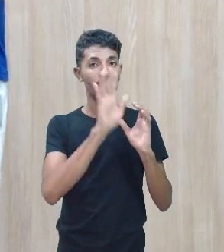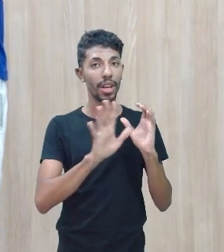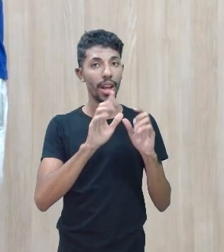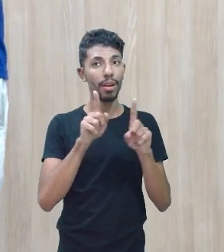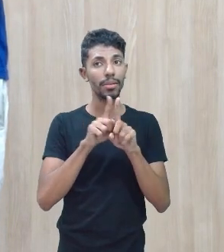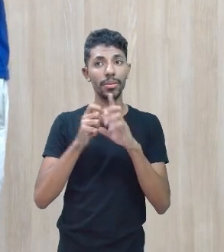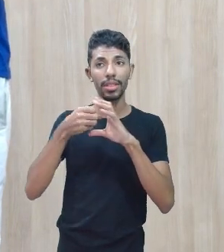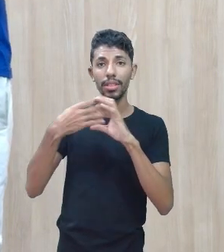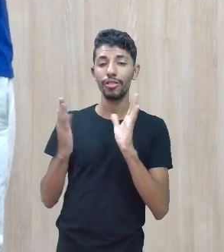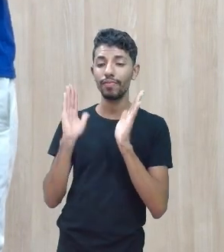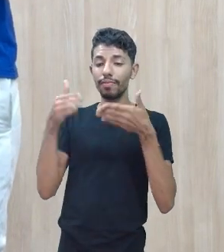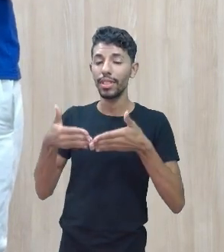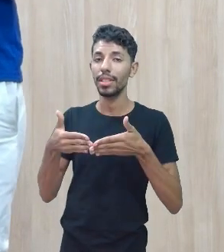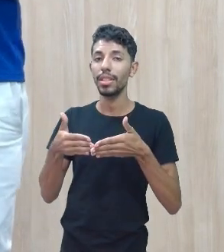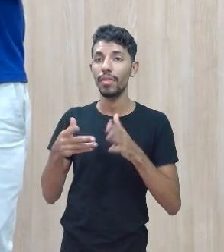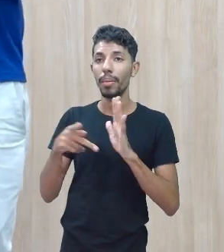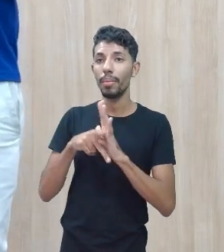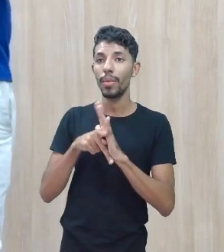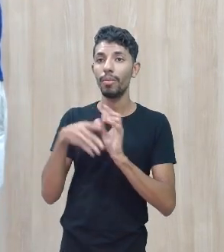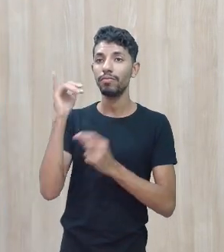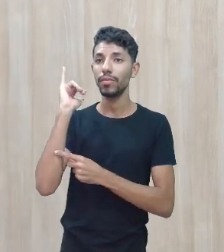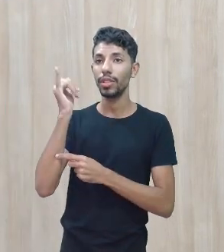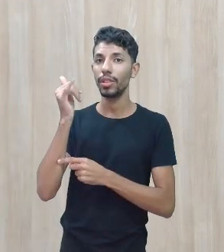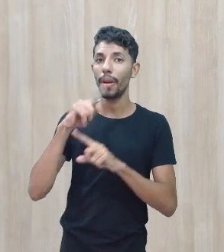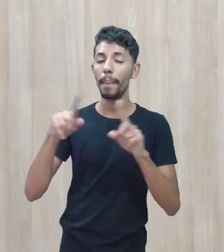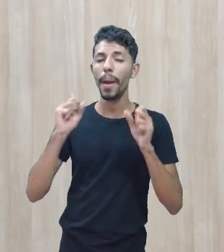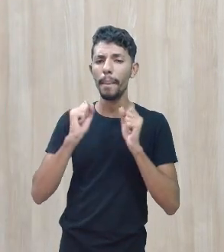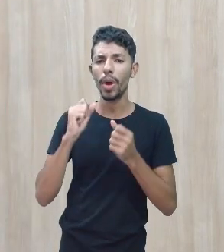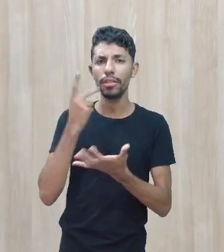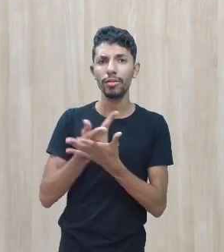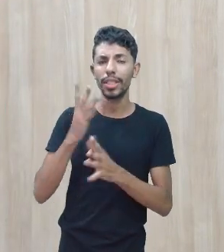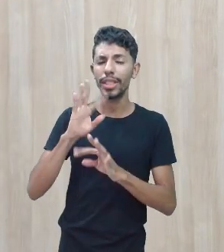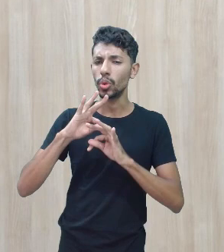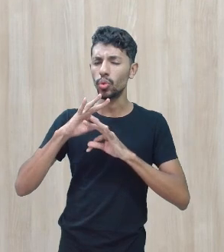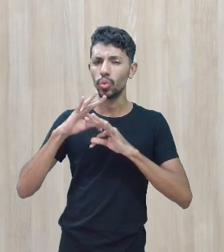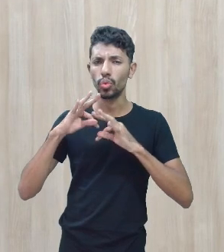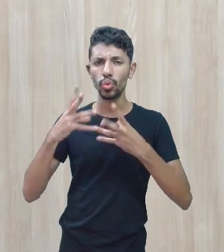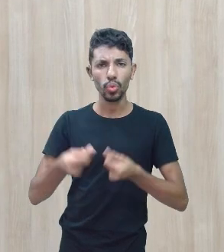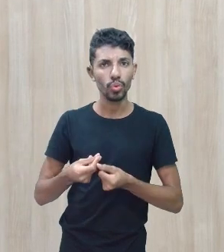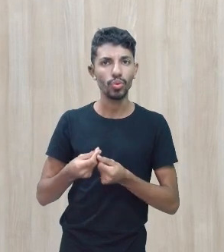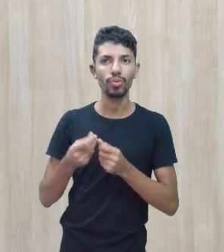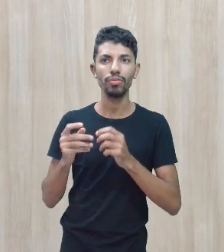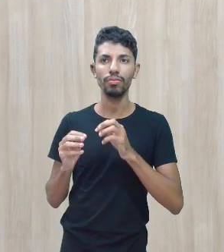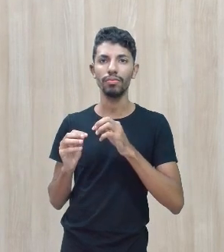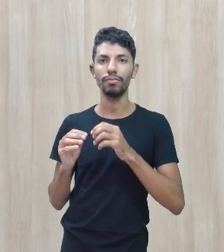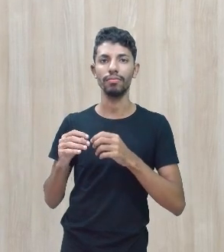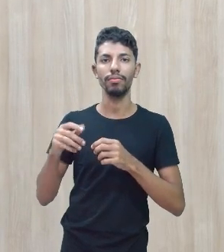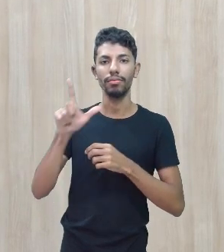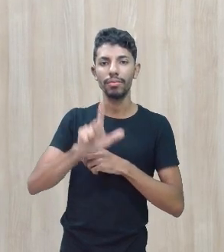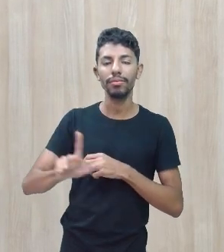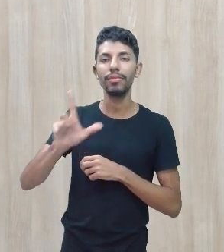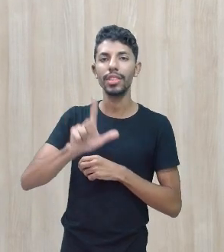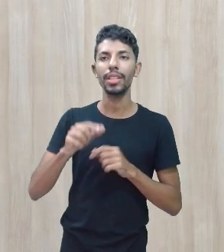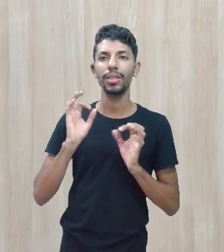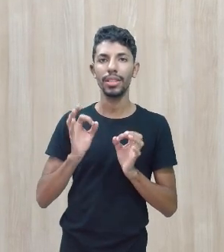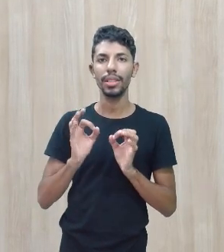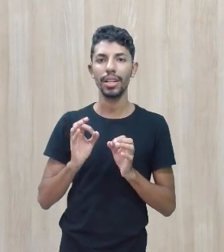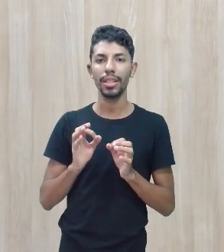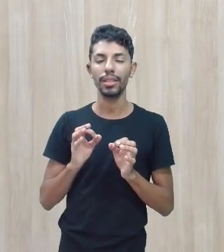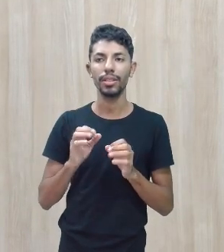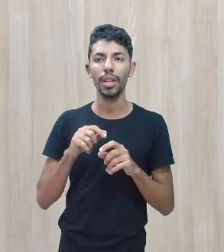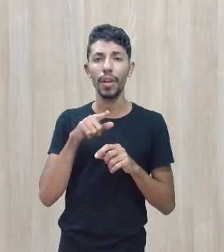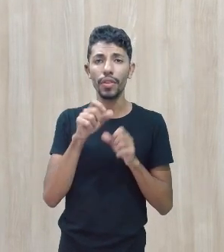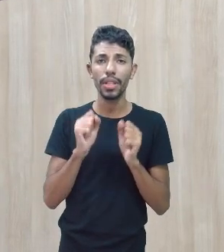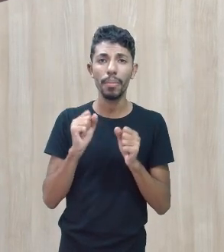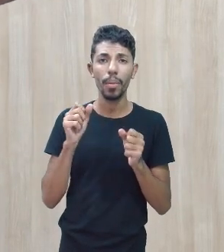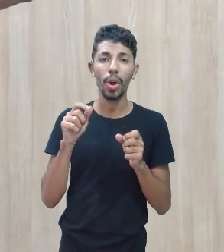são características específicas do conto, mas tudo é possível dentro do universo literário porque o autor faz o que você quer e você